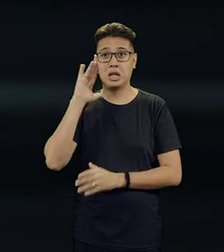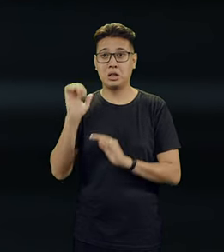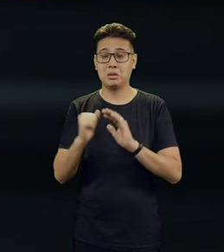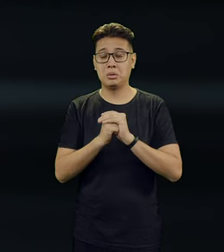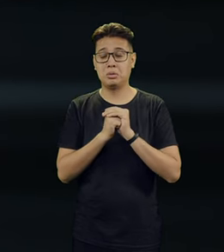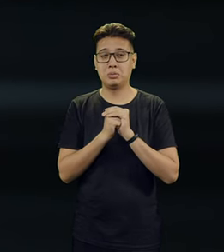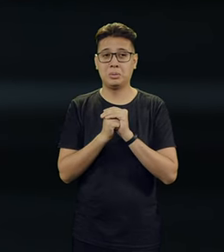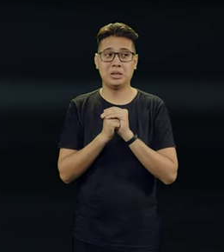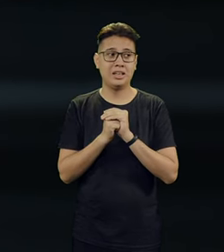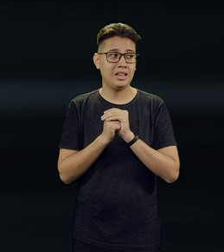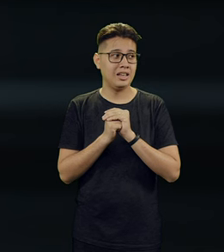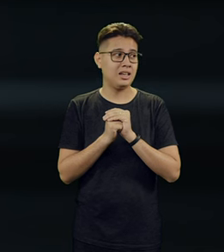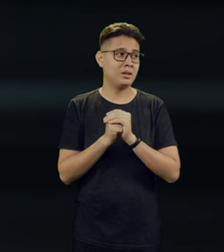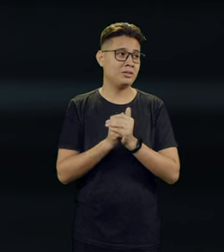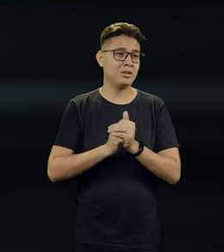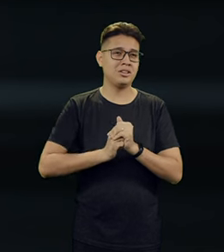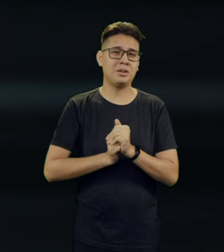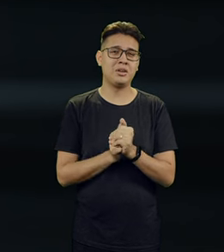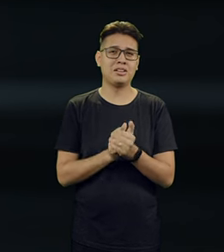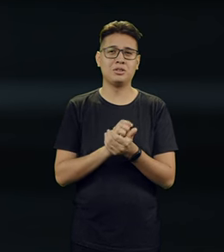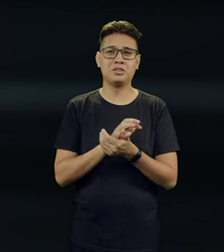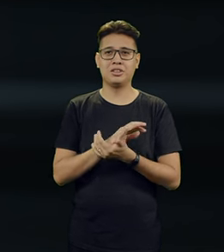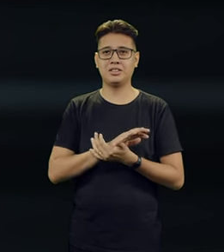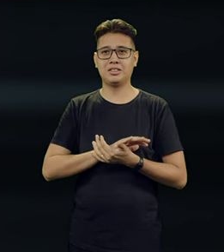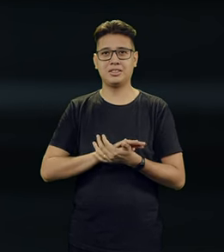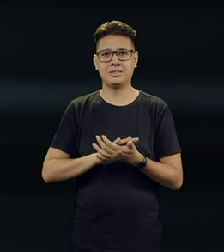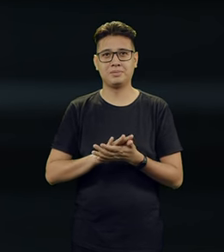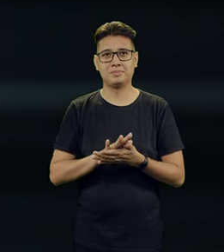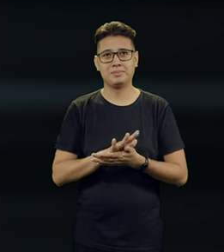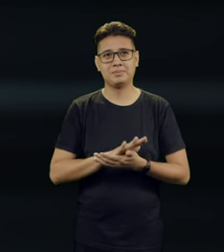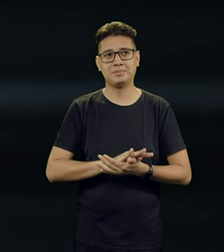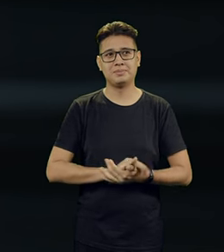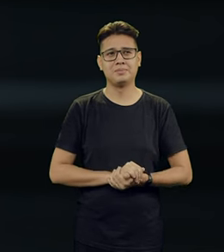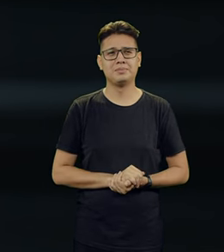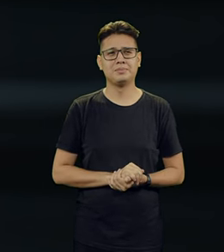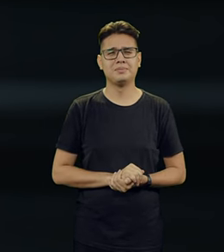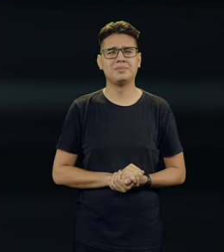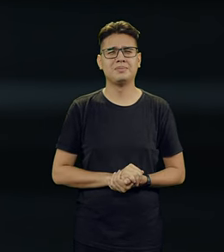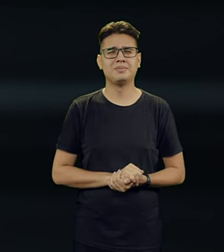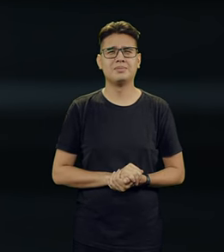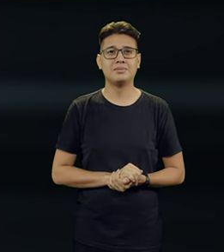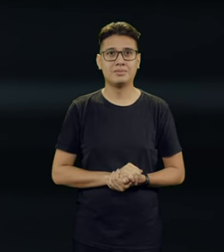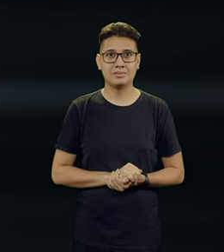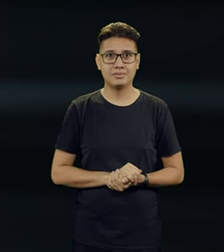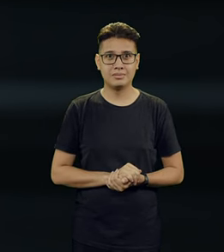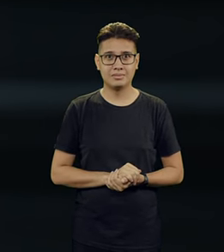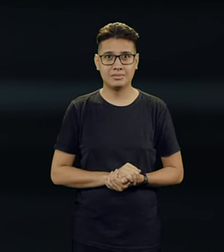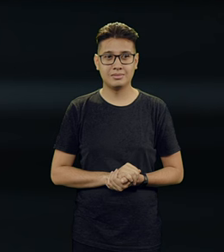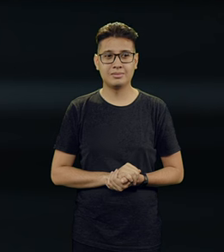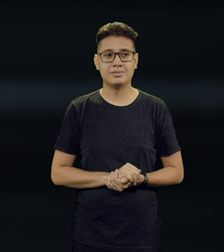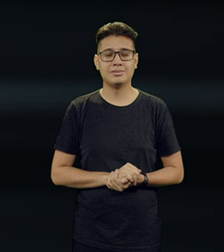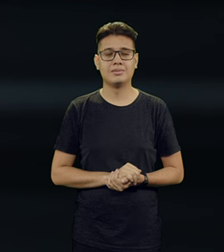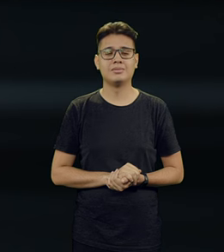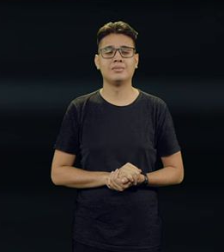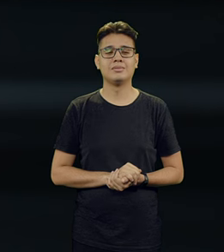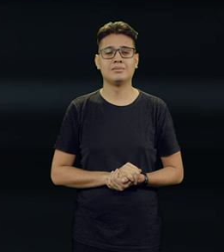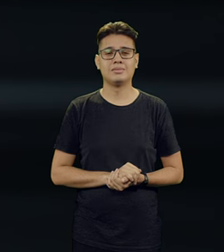Chegou o tempo. Tudo tem o seu tempo. Espera. Espera.